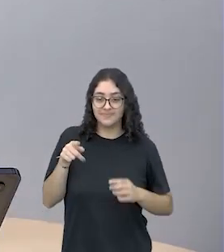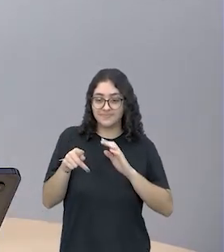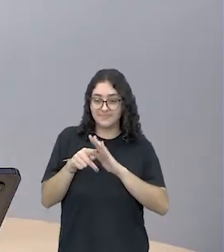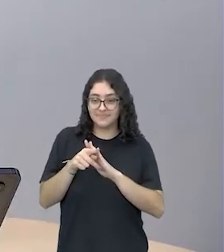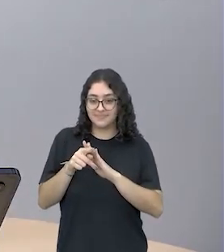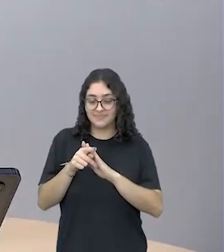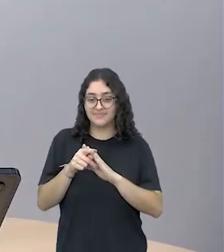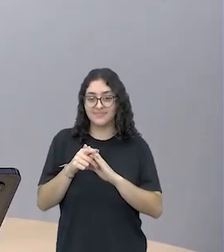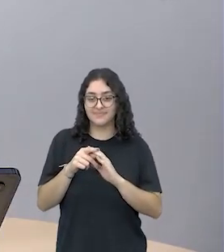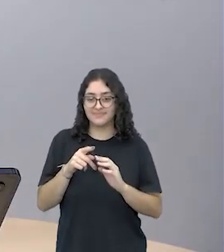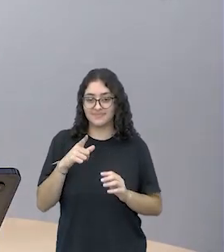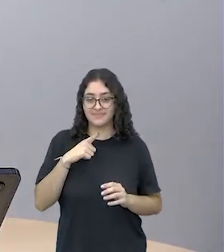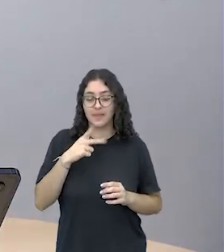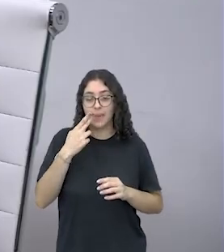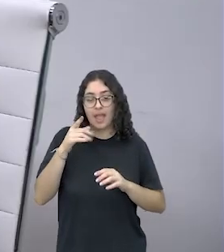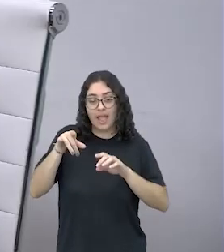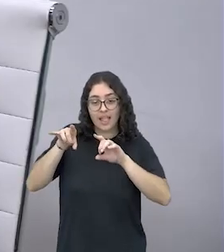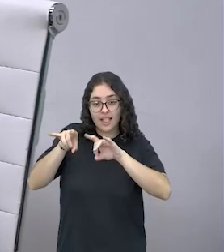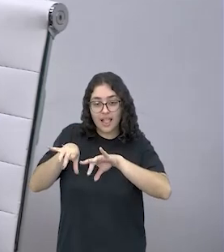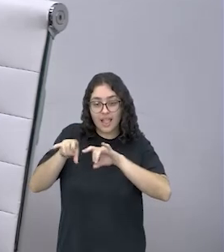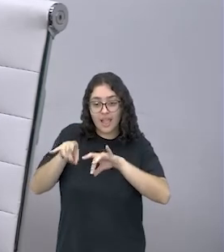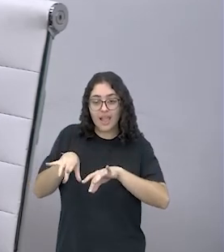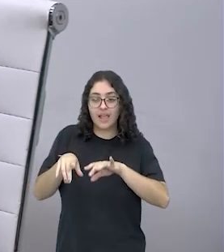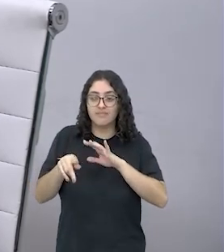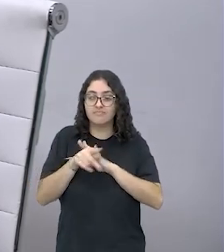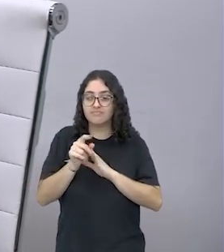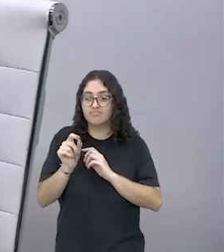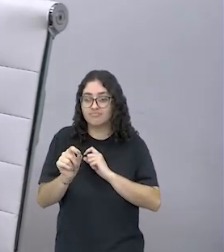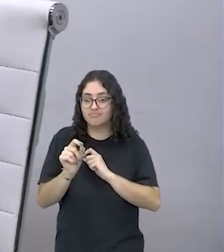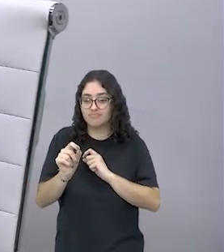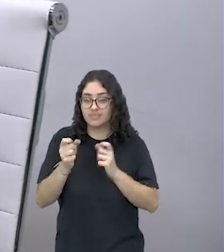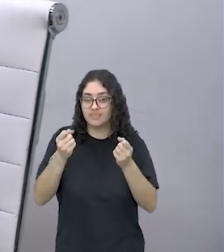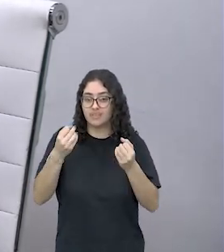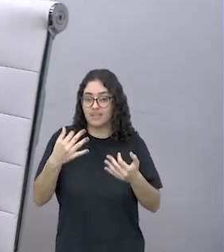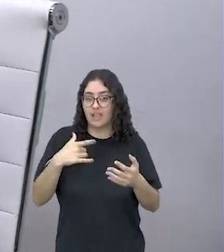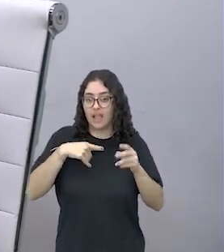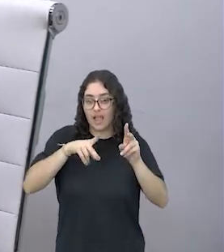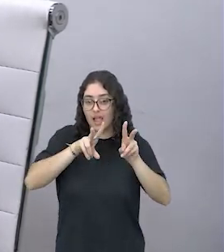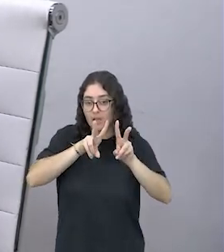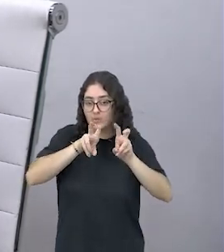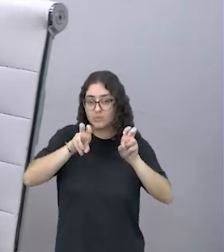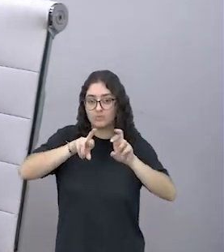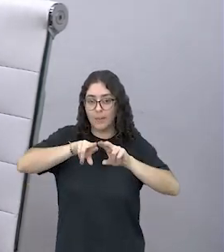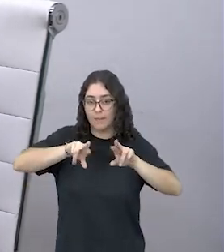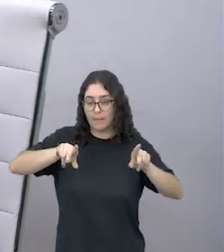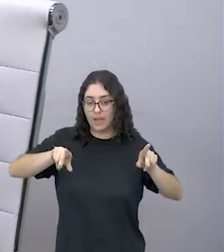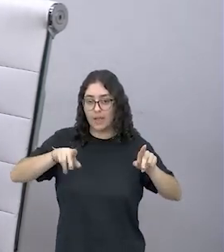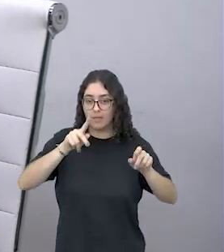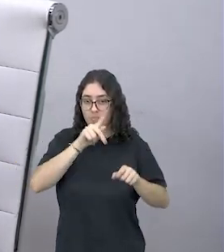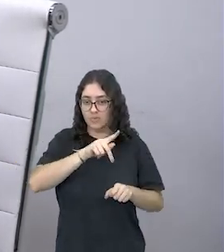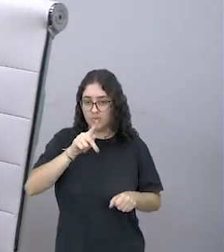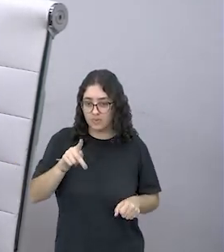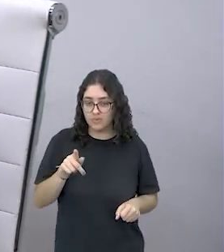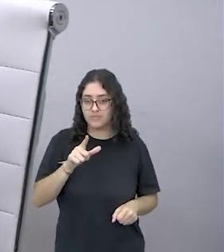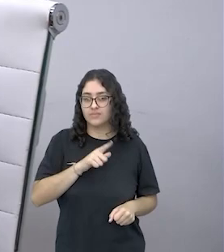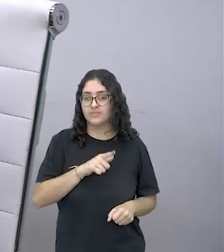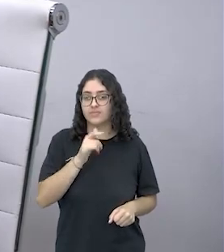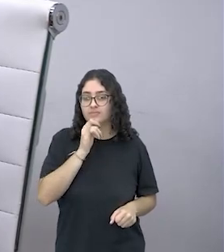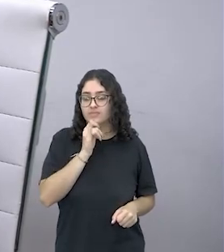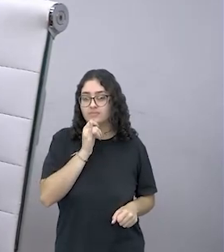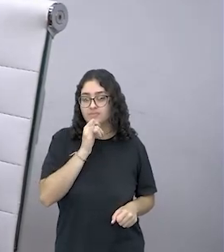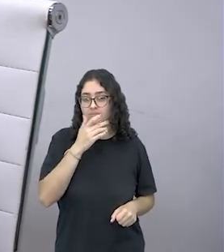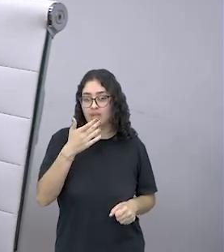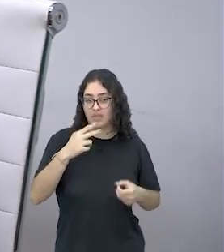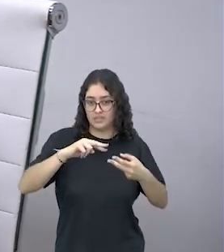com os professores sobre uma técnica, um pouquinho aí para... A gente está falando de vários assuntos. E quando o professor trabalha, olha, a gente está